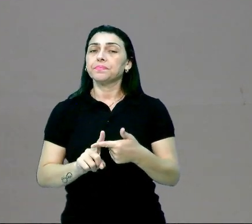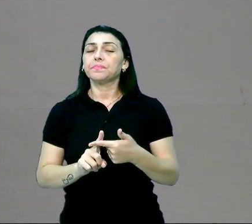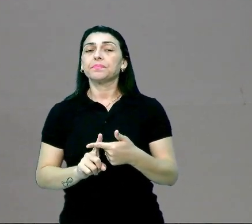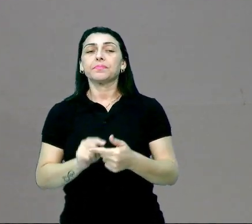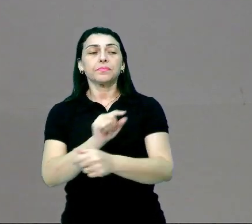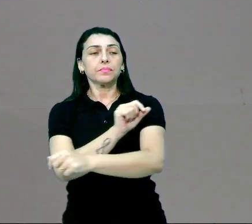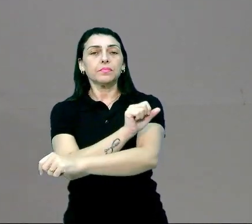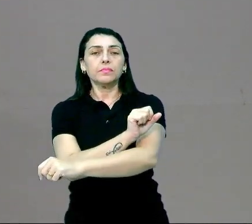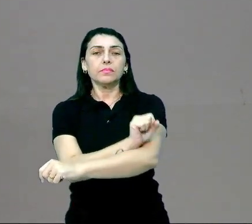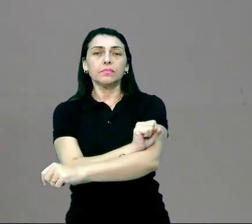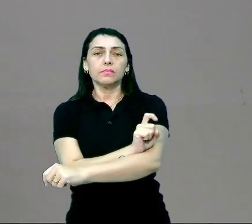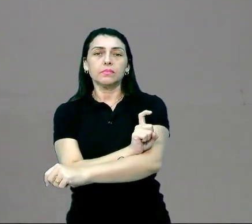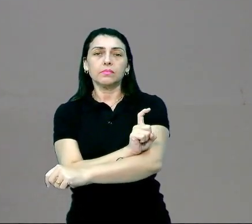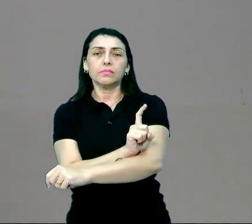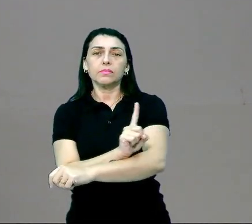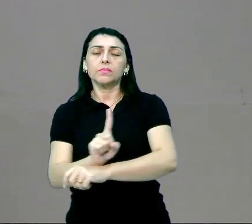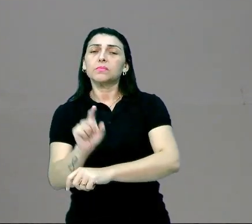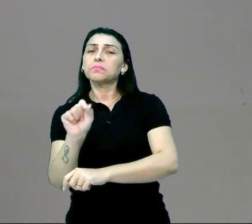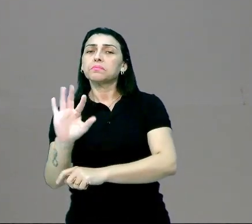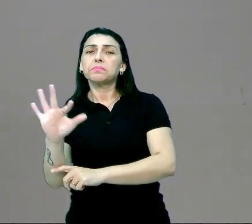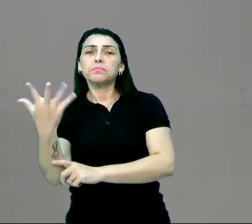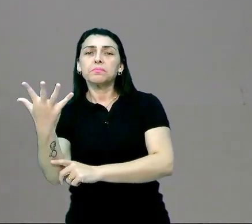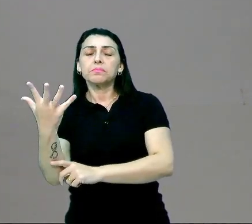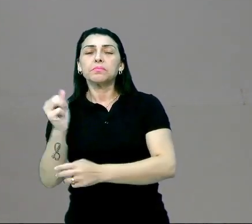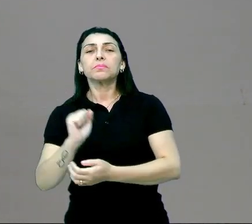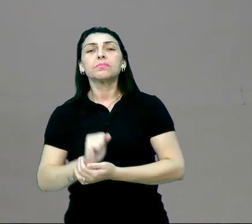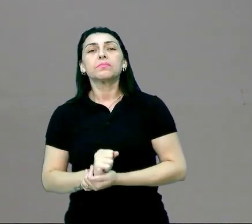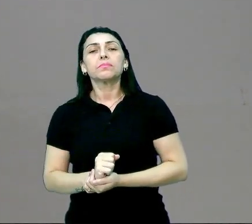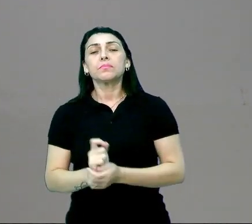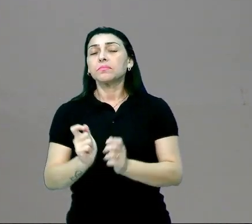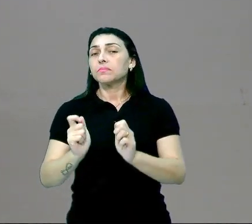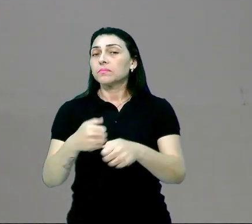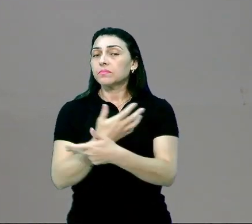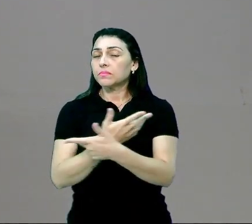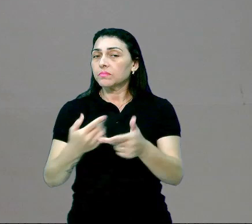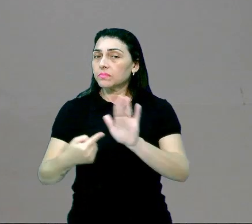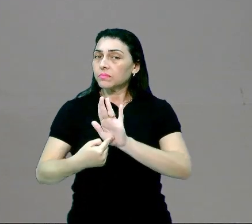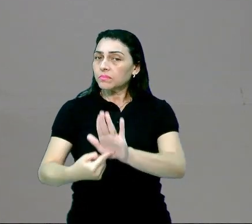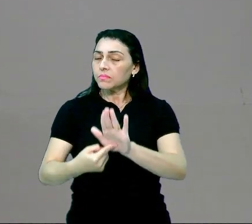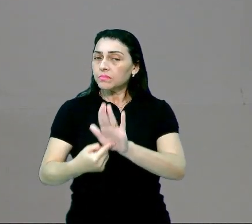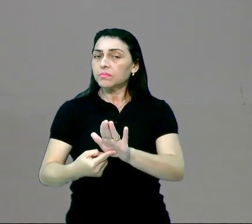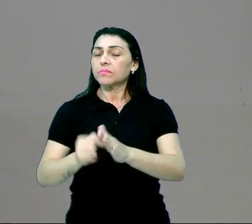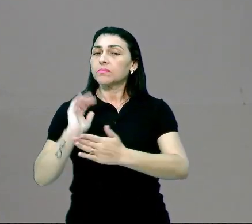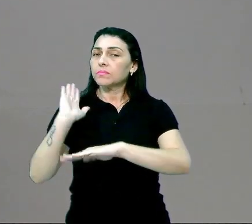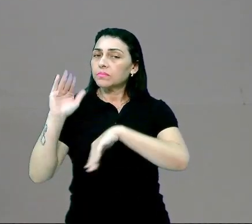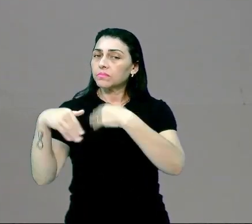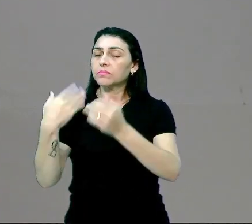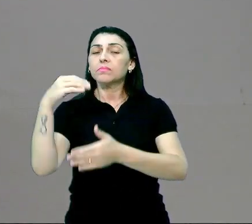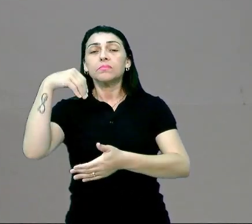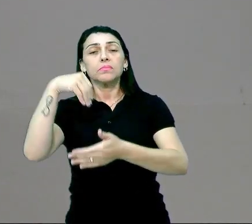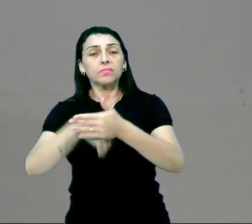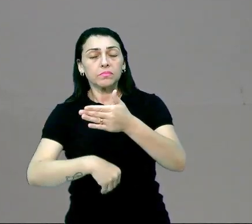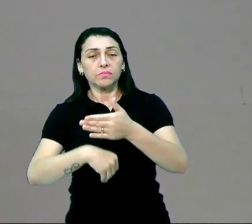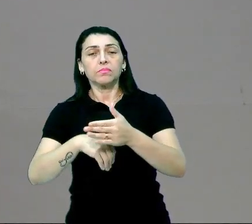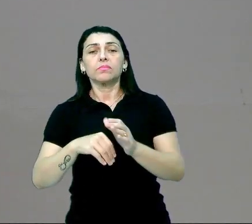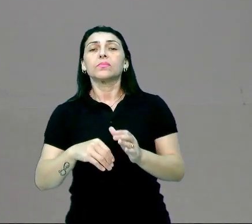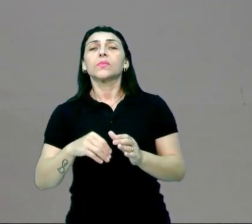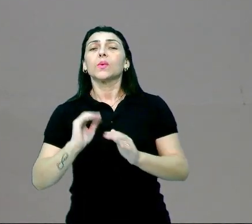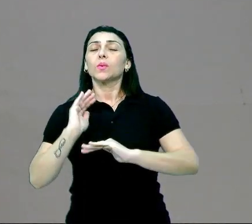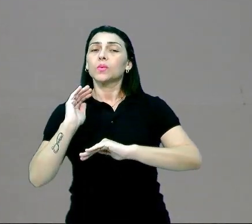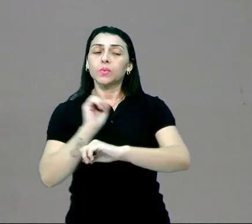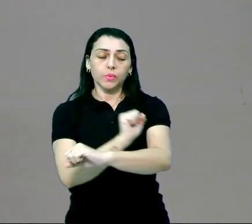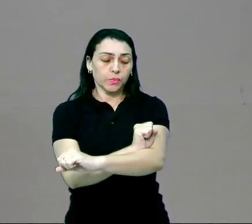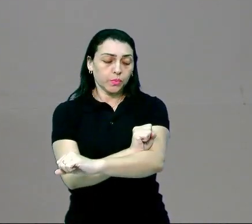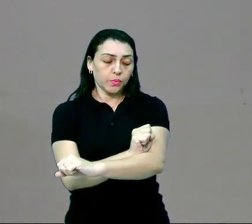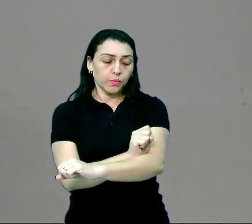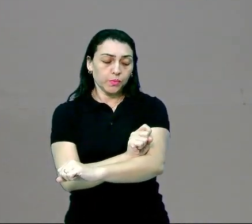teoria evolucionista, o que ocorre? As coisas apareceram e se desenvolvem dentro de um processo de